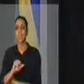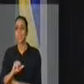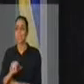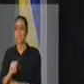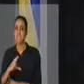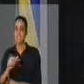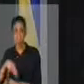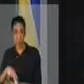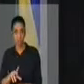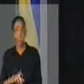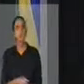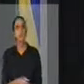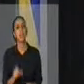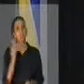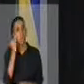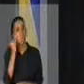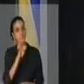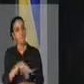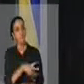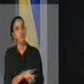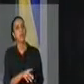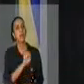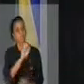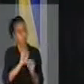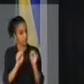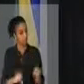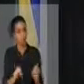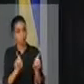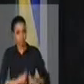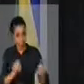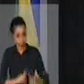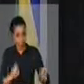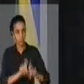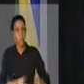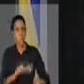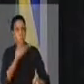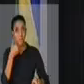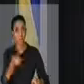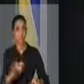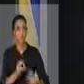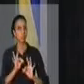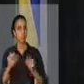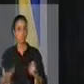informatização é a nossa prioridade. Saudar o deputado Efraim Filho, que chega aqui conosco,